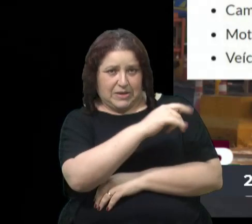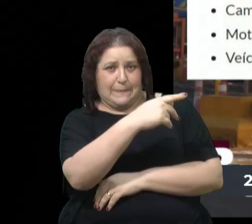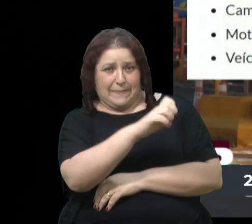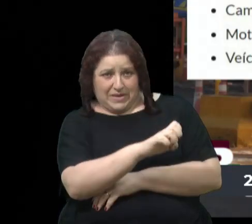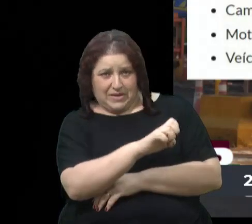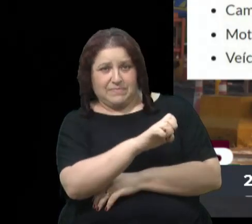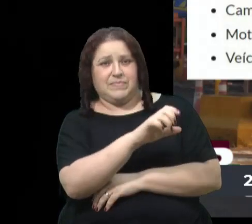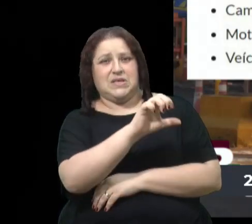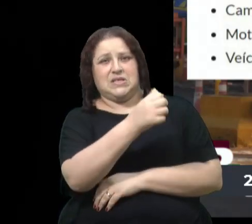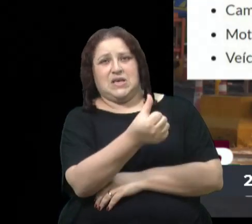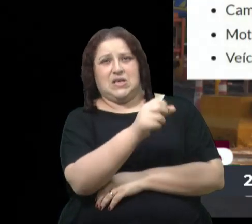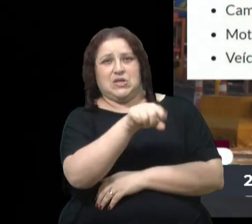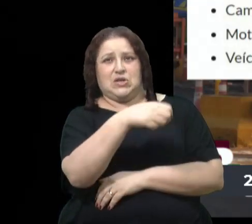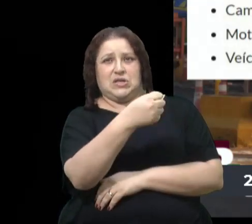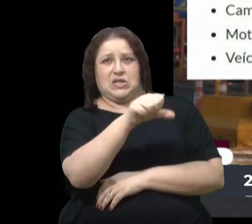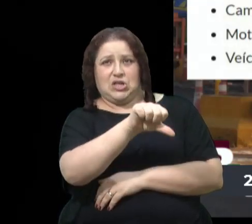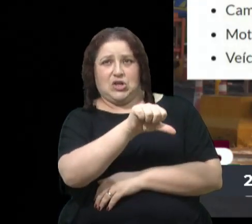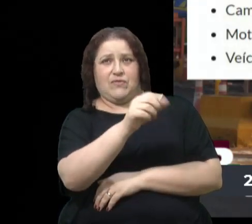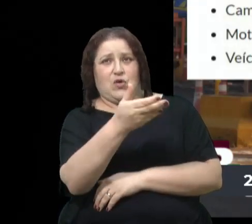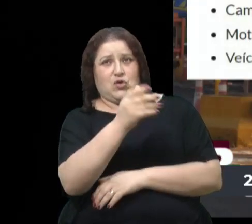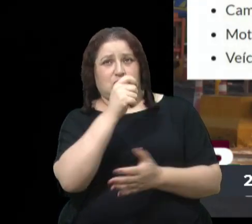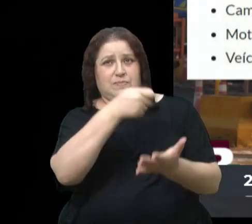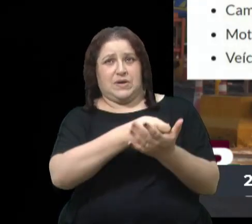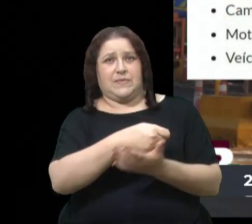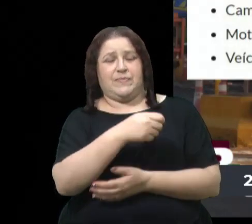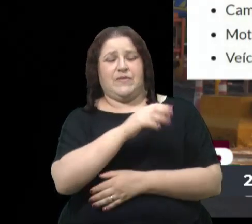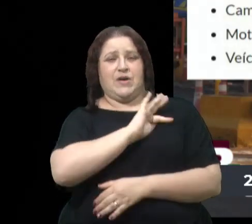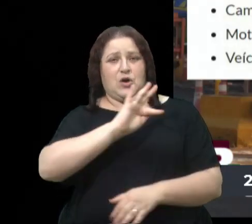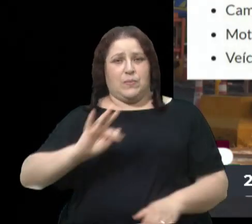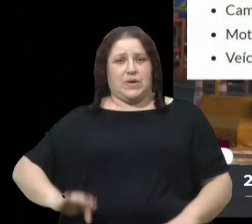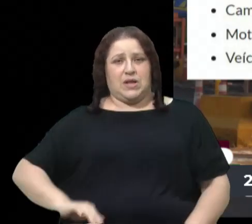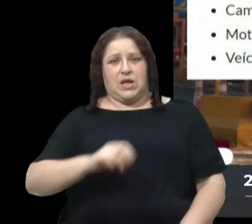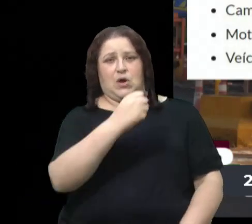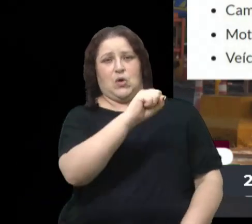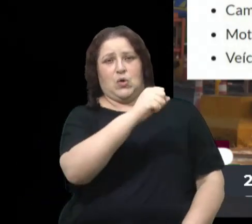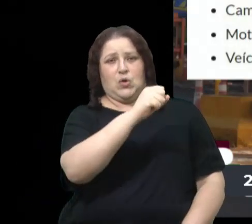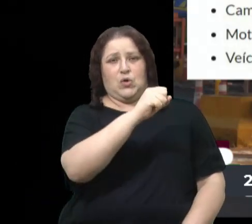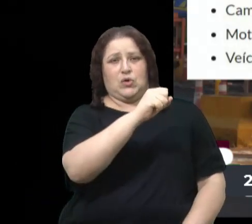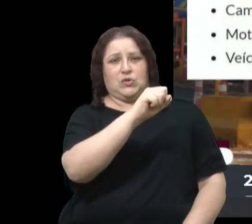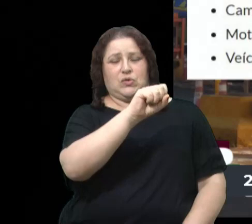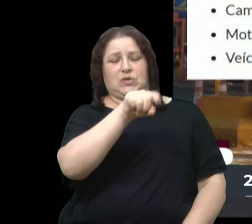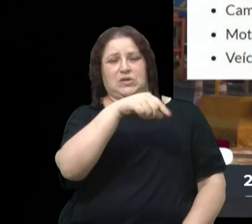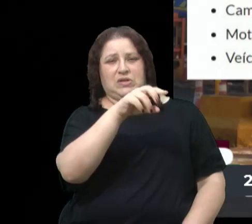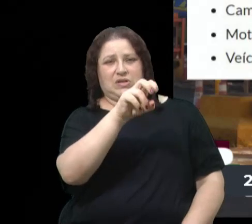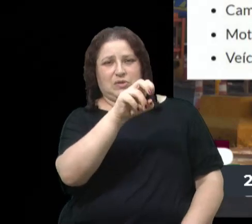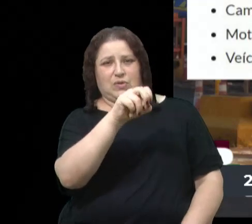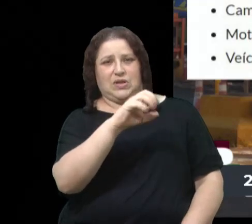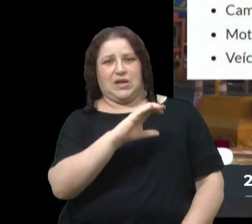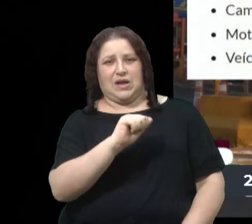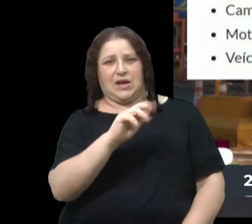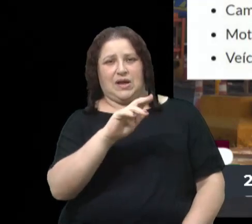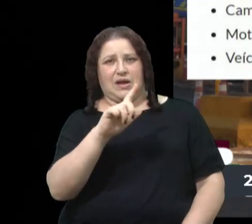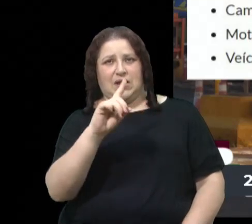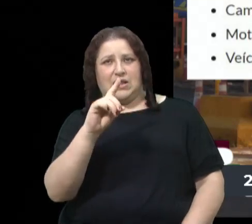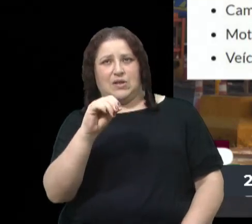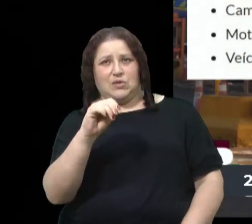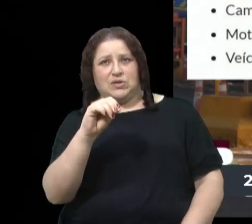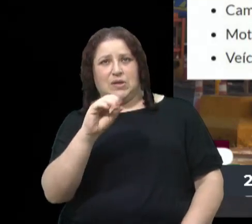hoje. A de Farroupilha, 8,50. A de Carlos Barbosa, 7,85. A de Capela de